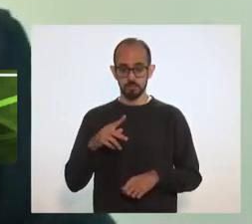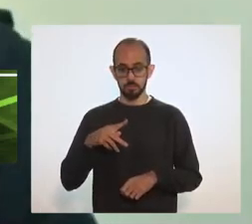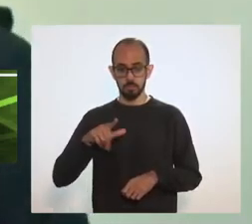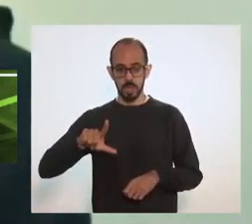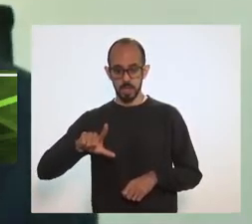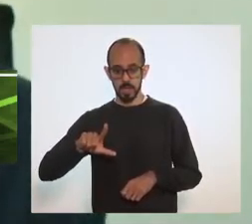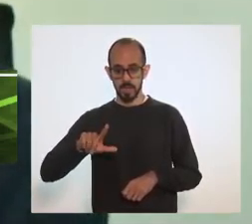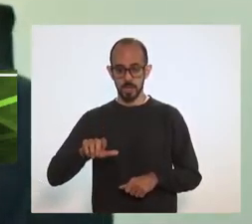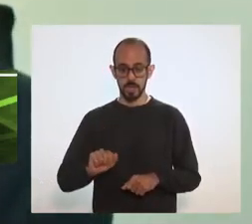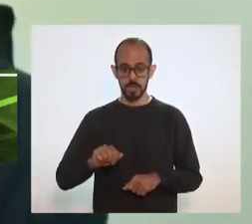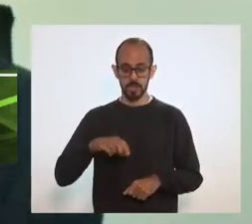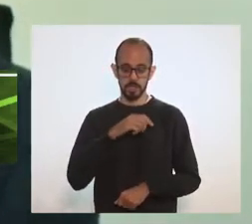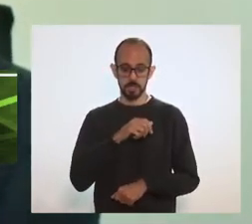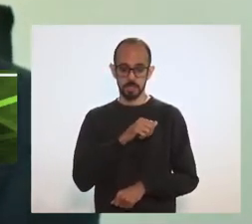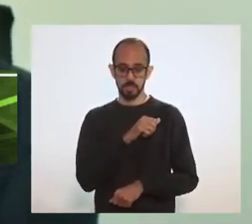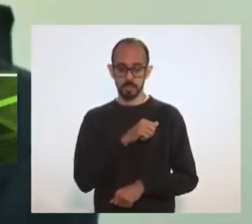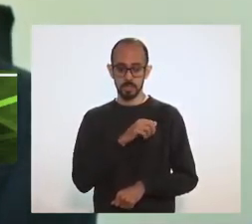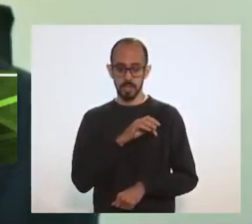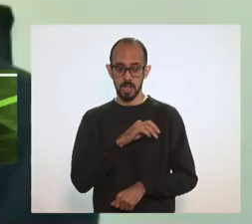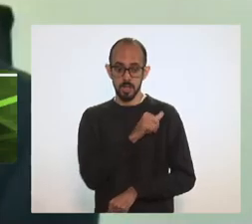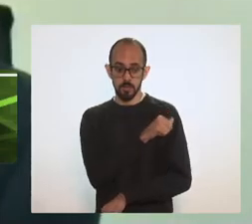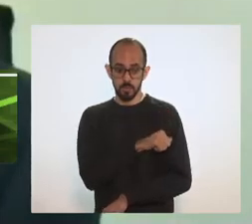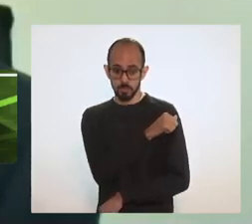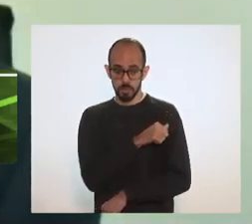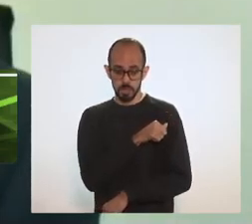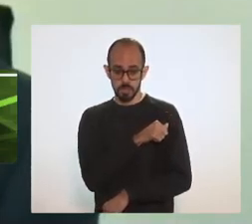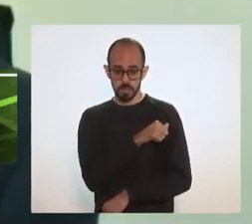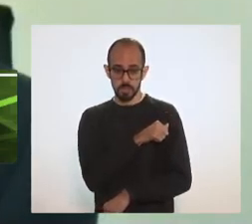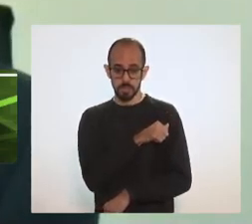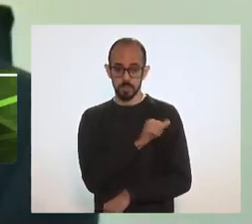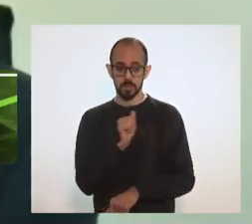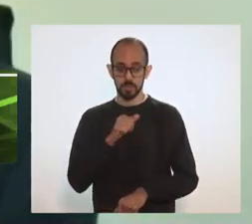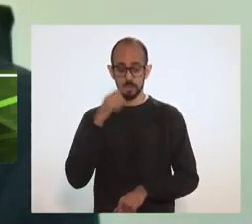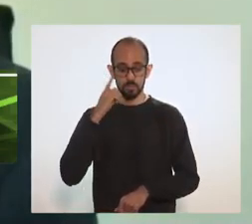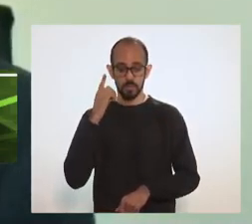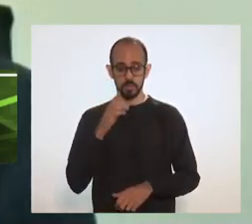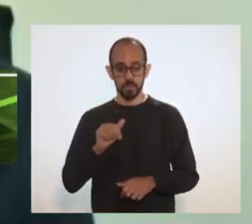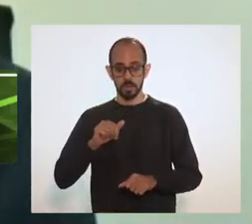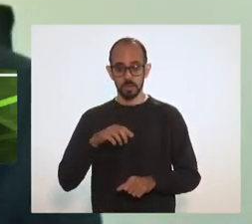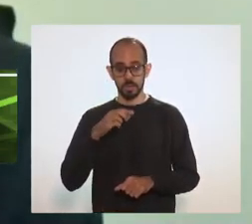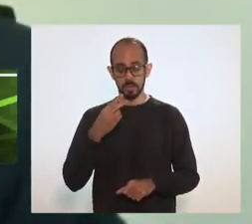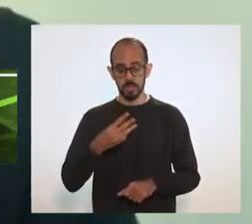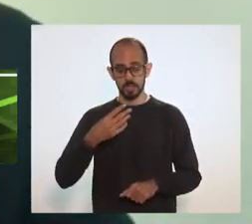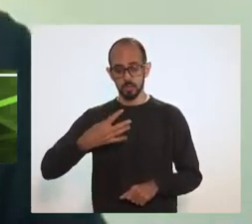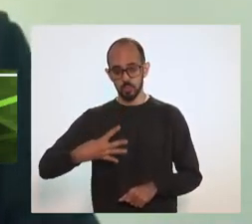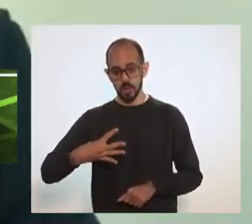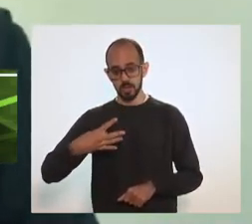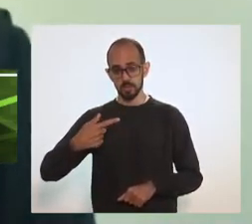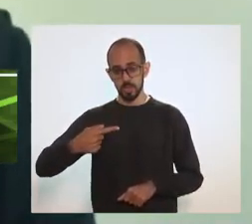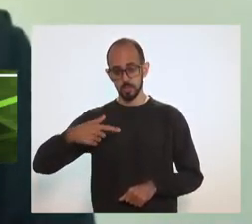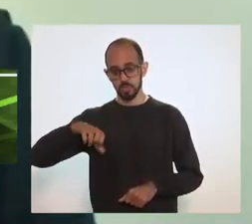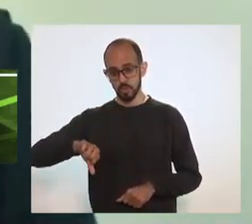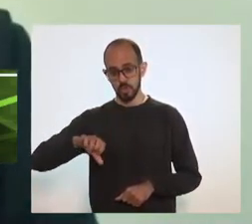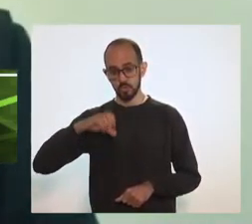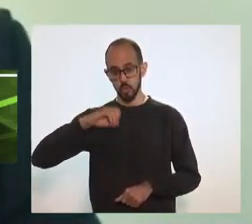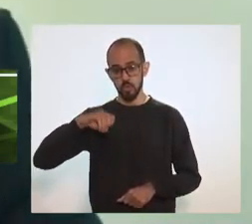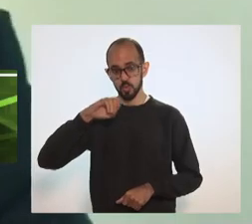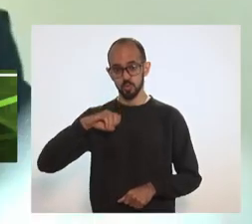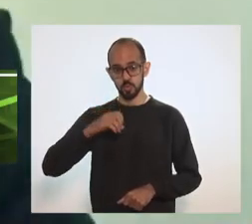outras providências. Em discussão, em votação, aprovado.